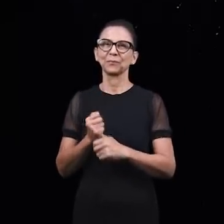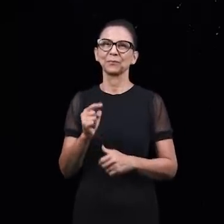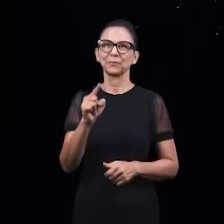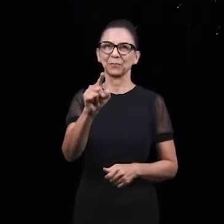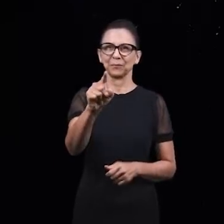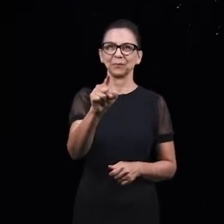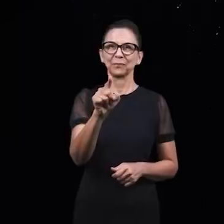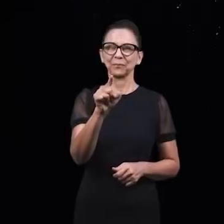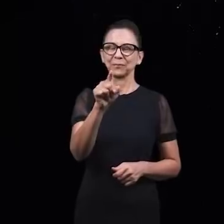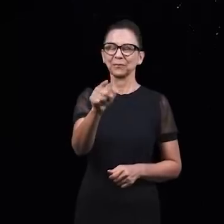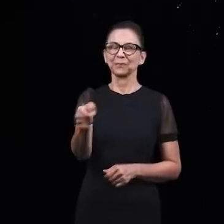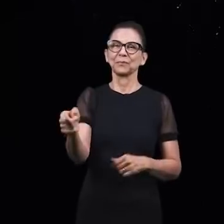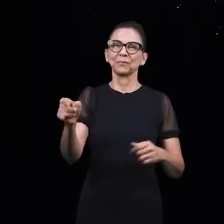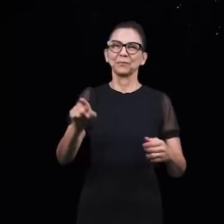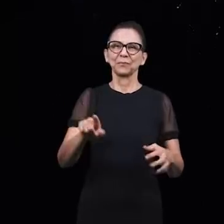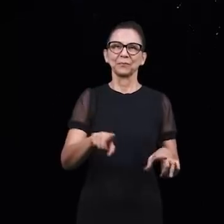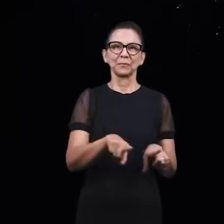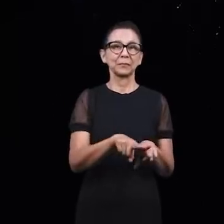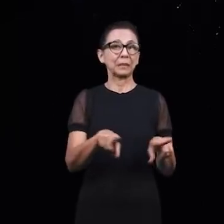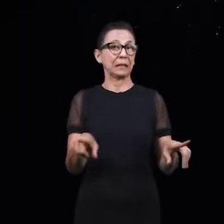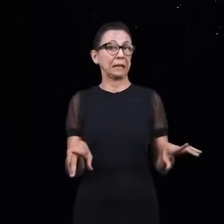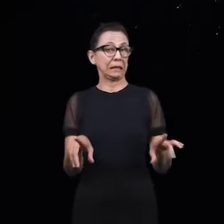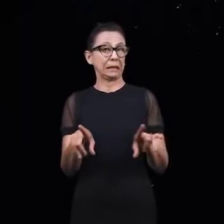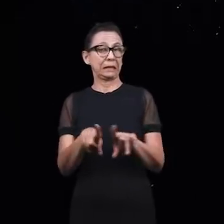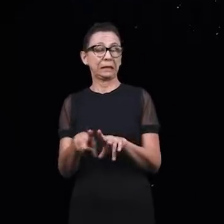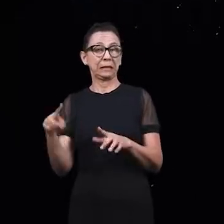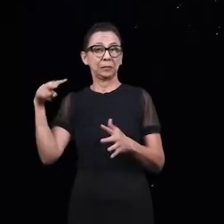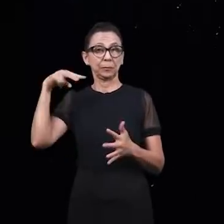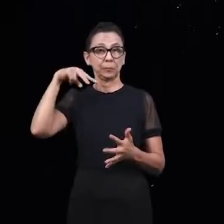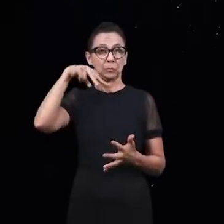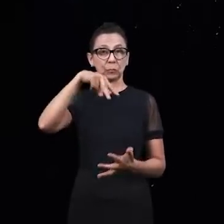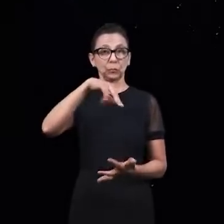mim e por ti,